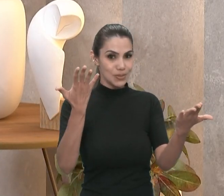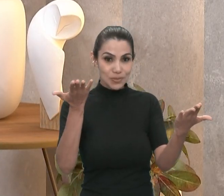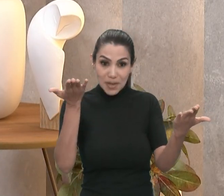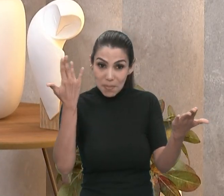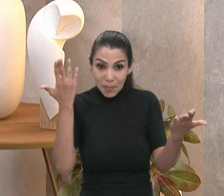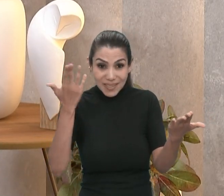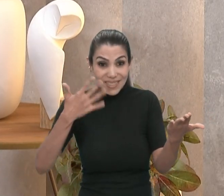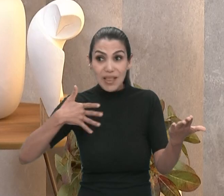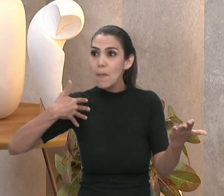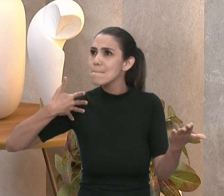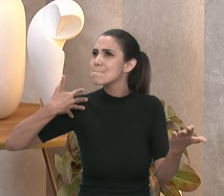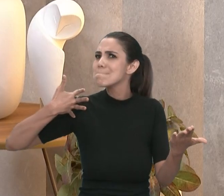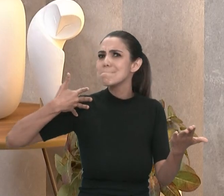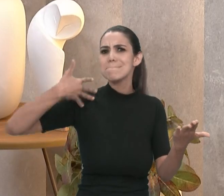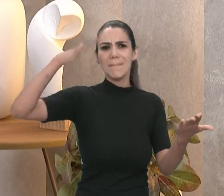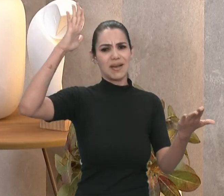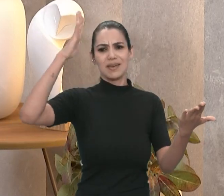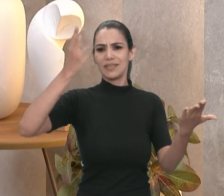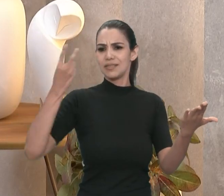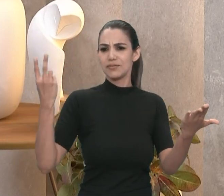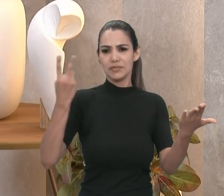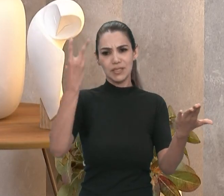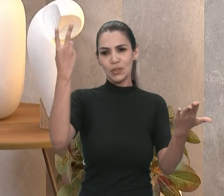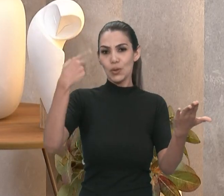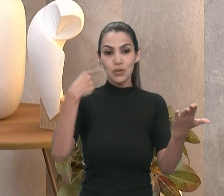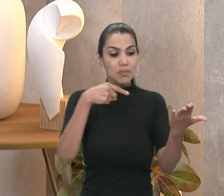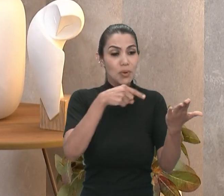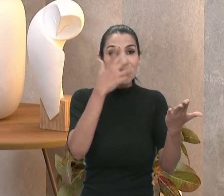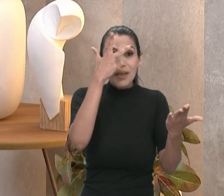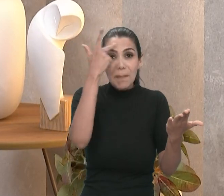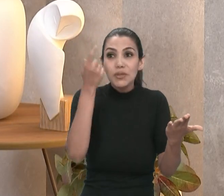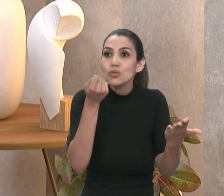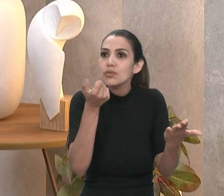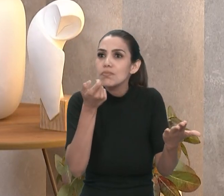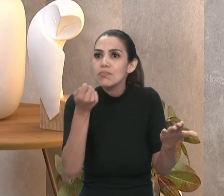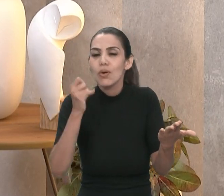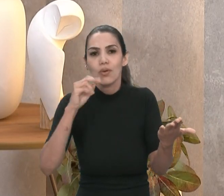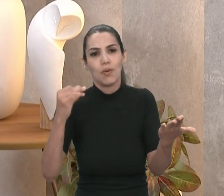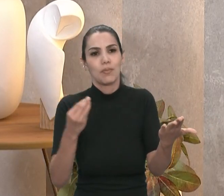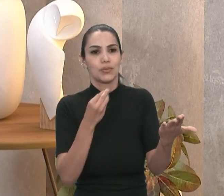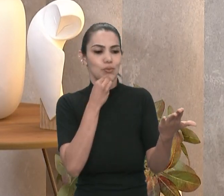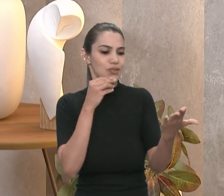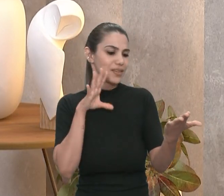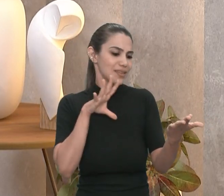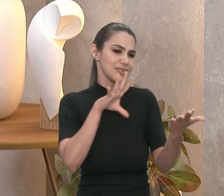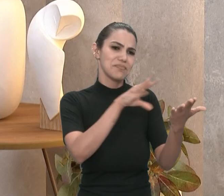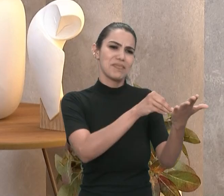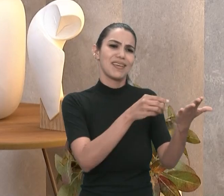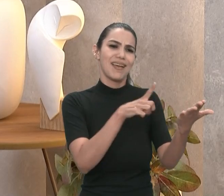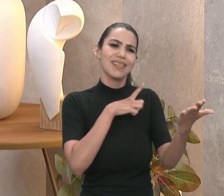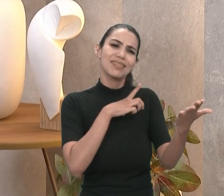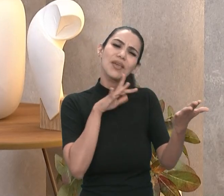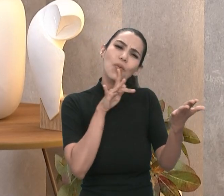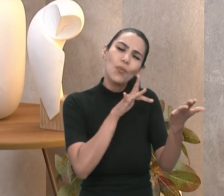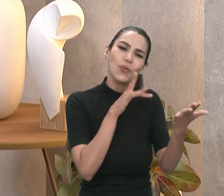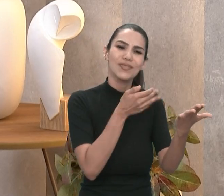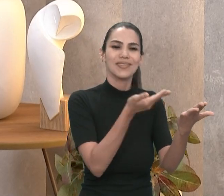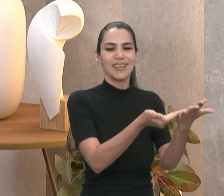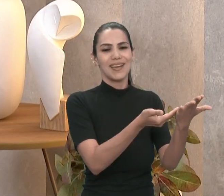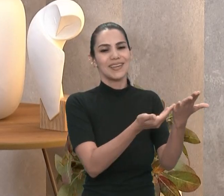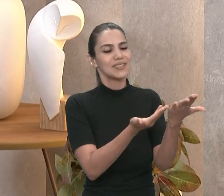importante ainda. E o cheiro, e o som que a página faz ao virar a